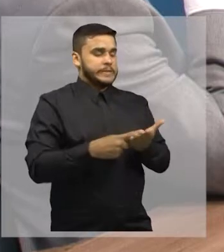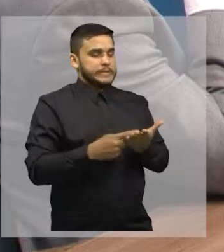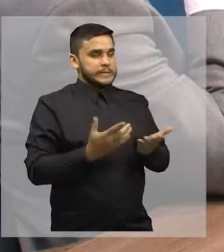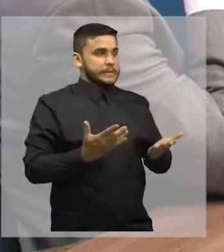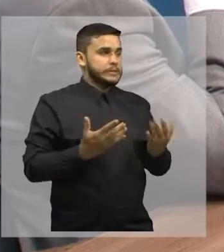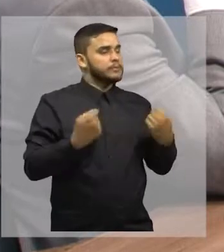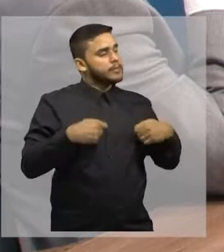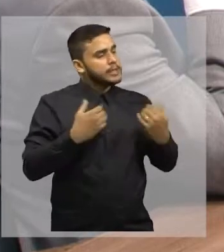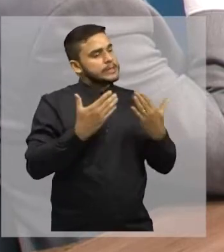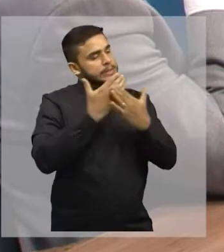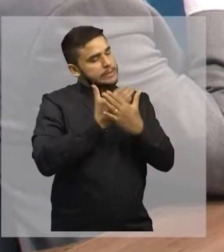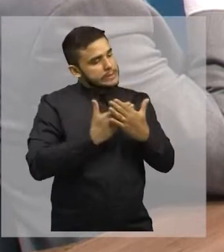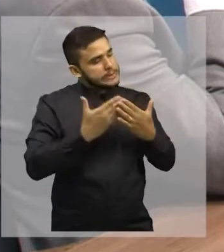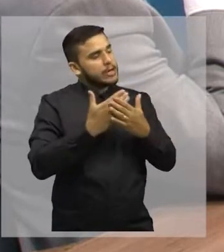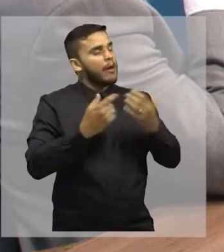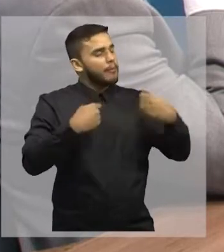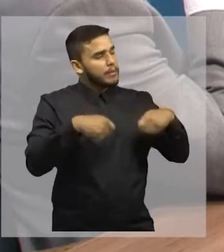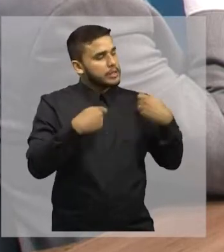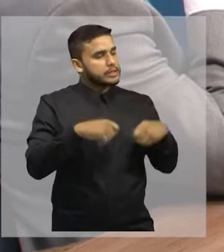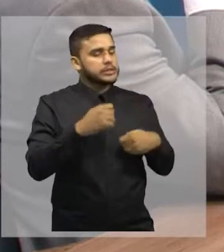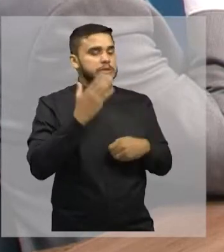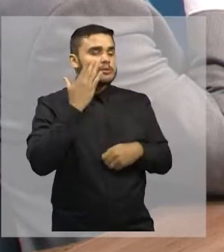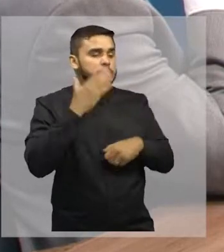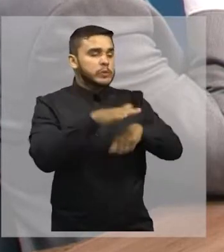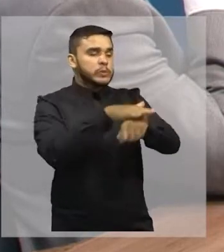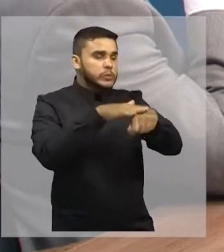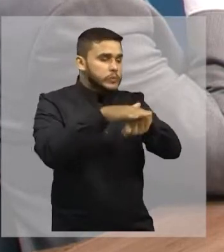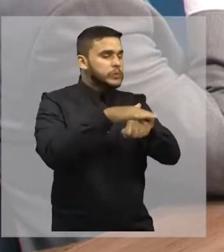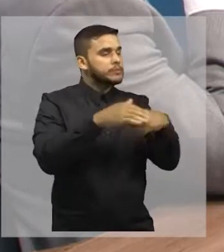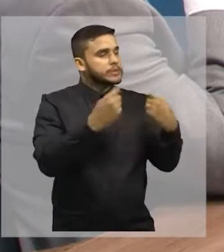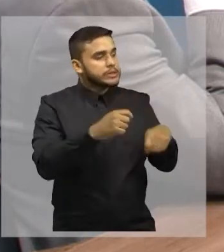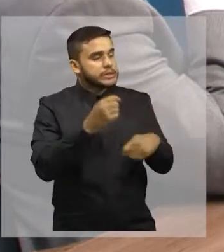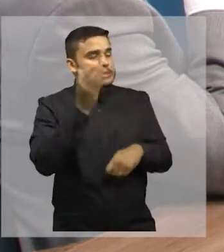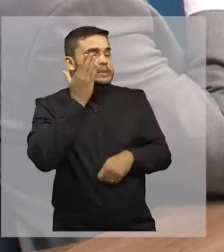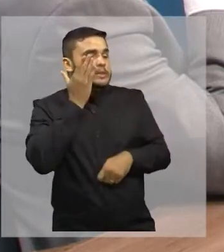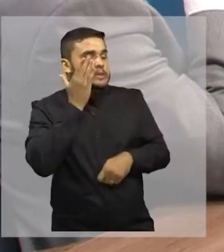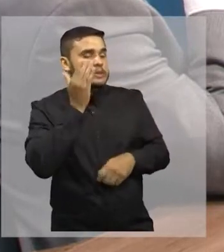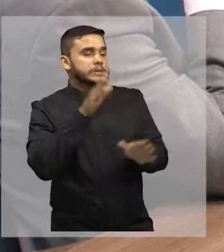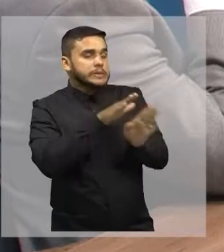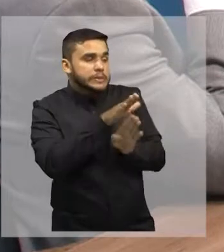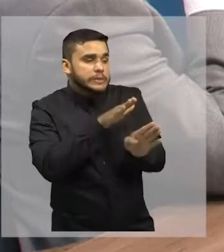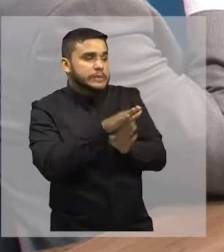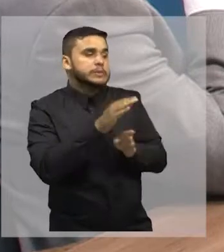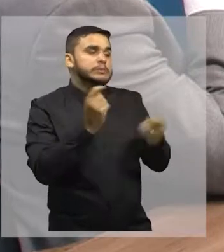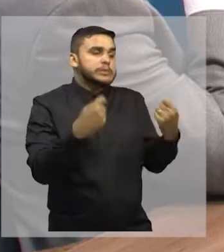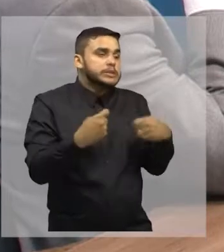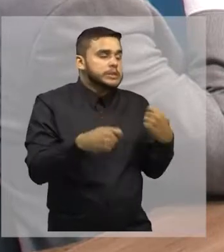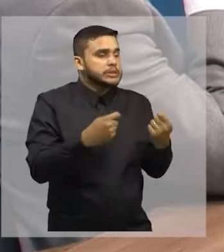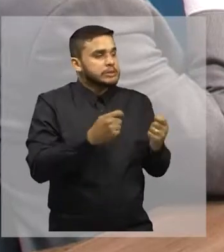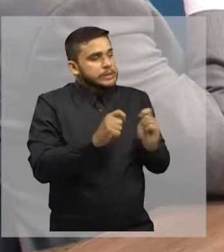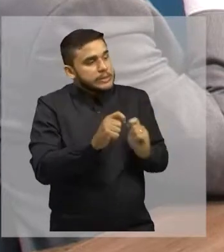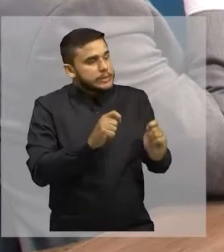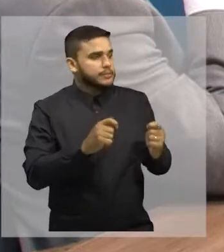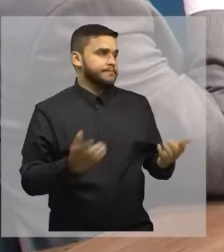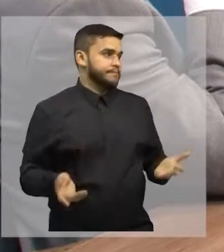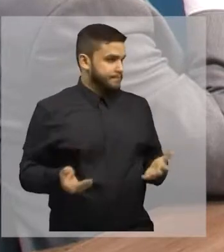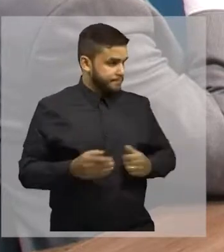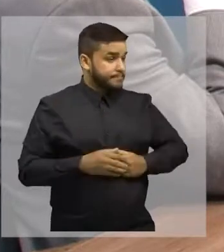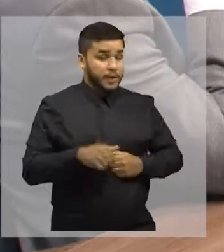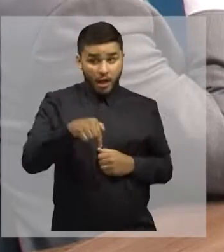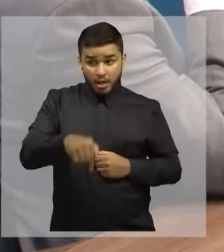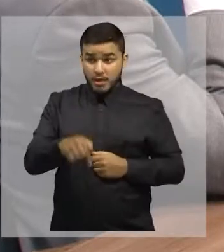diante de alguém que representa interesses políticos de uma maioria que foi legitimamente eleito, e que tem